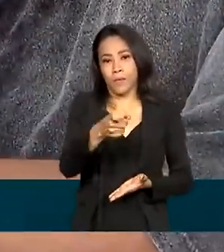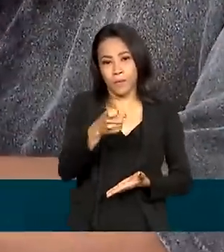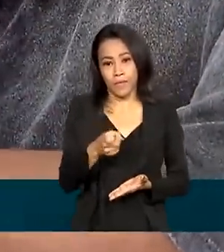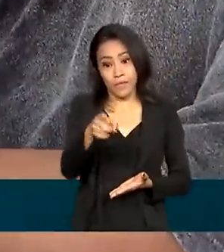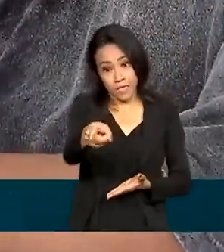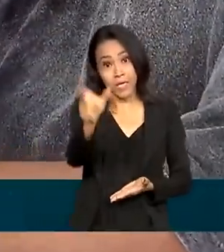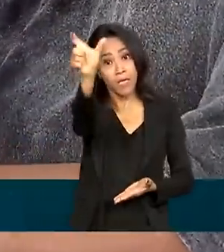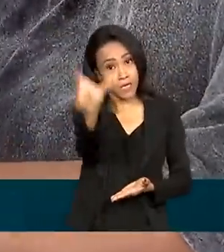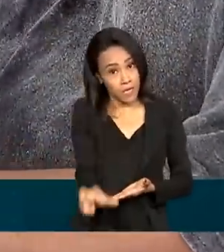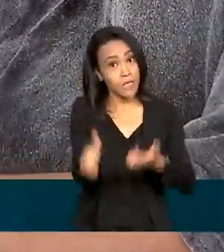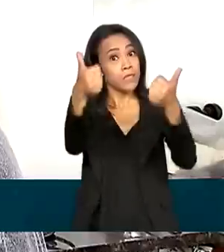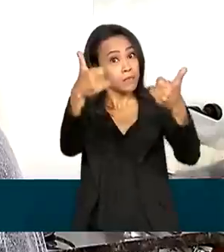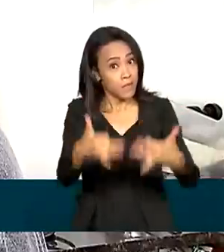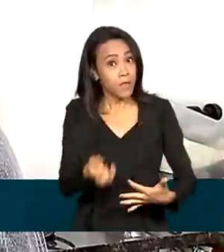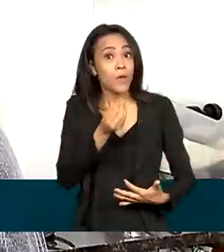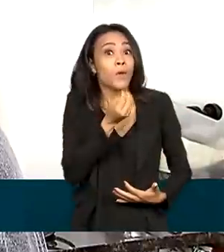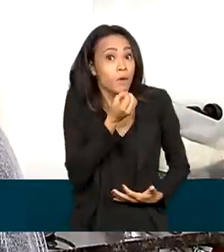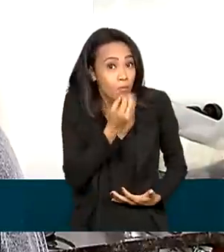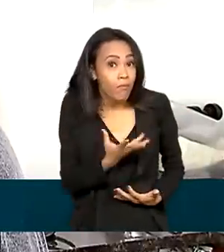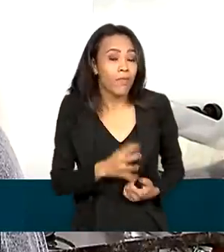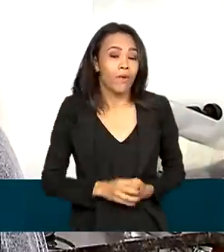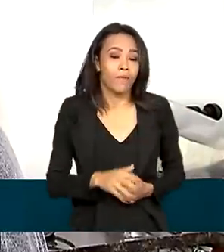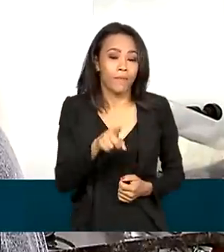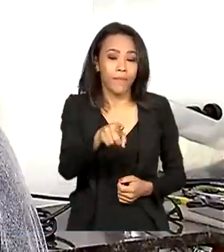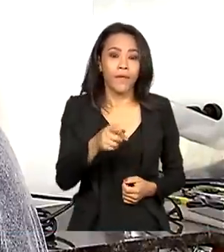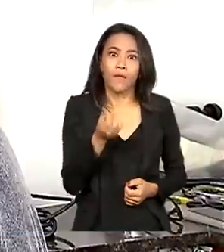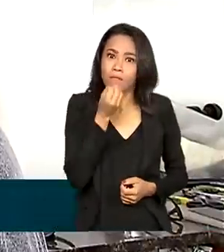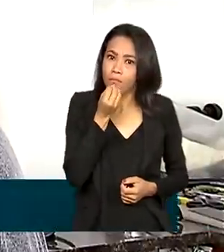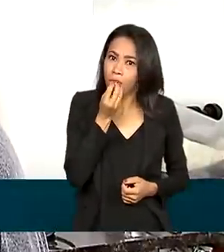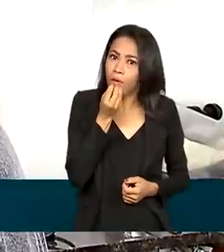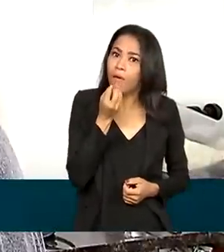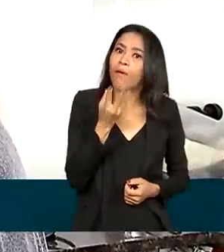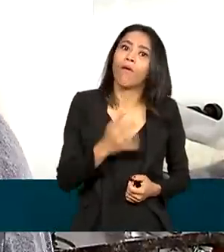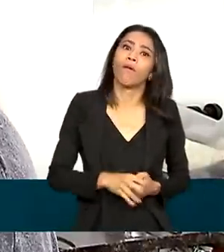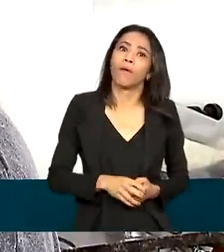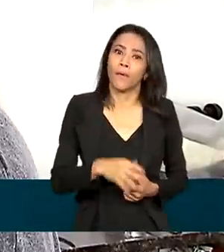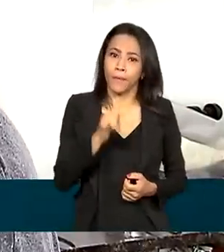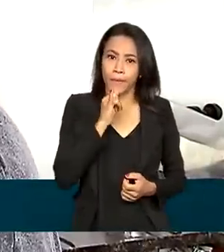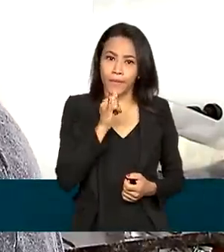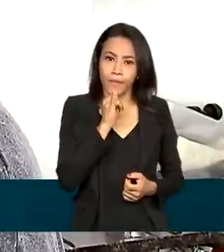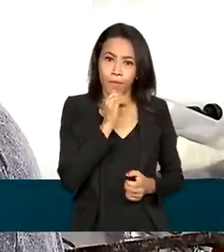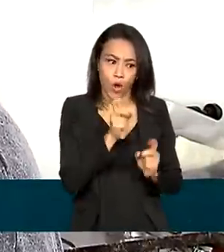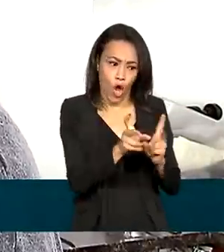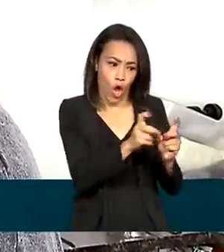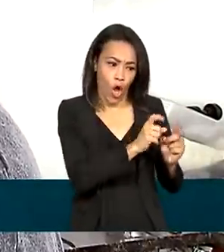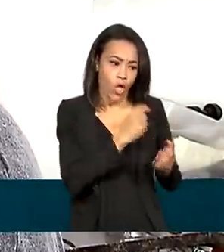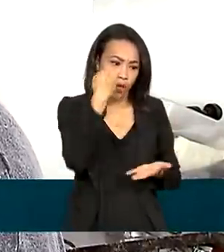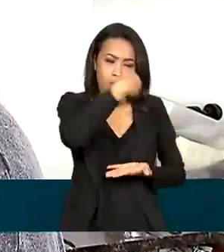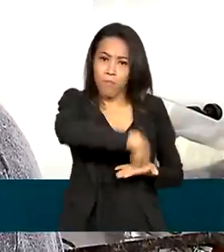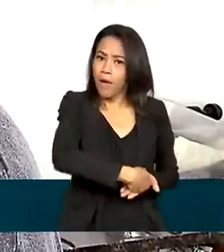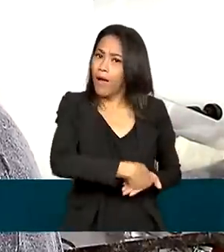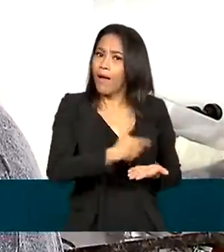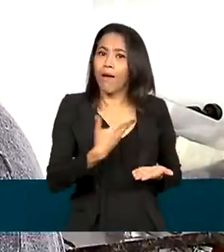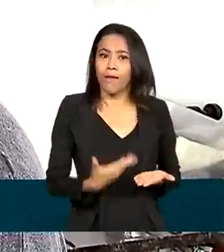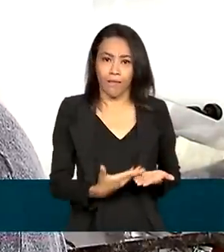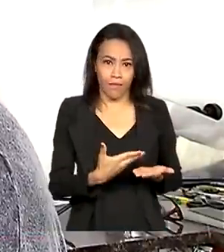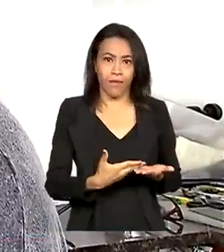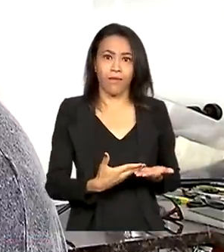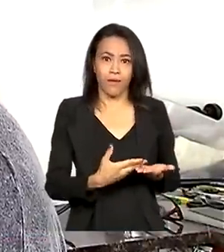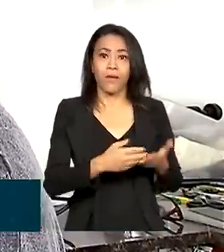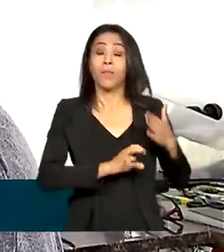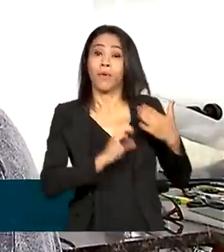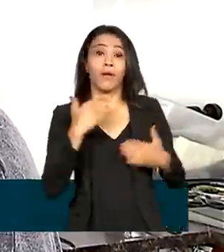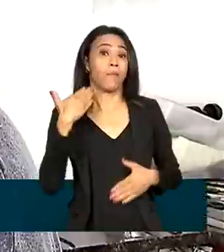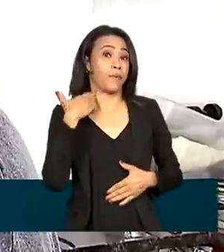ele fala das vantagens para mim são as taxas que no caso do comércio não paga para uma empresa de cartão de crédito né